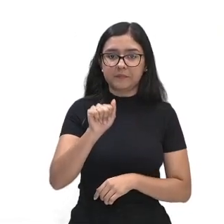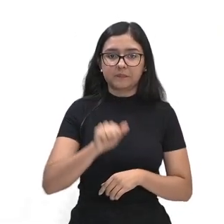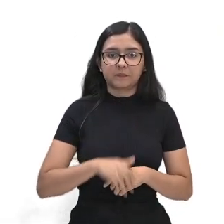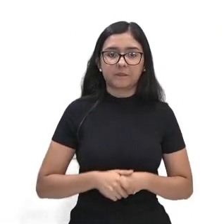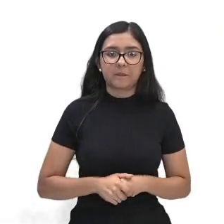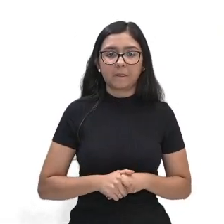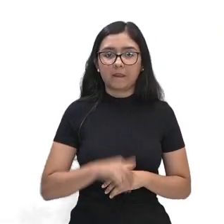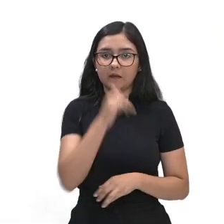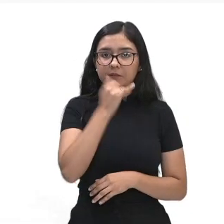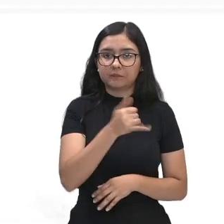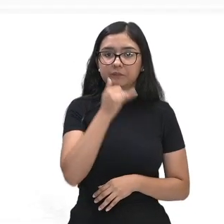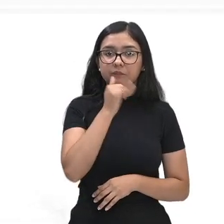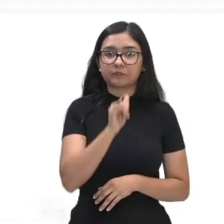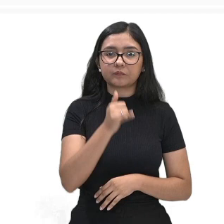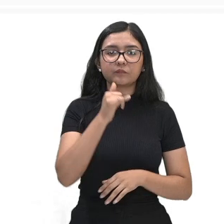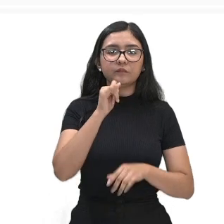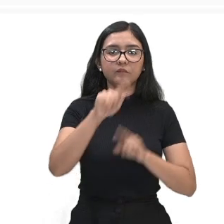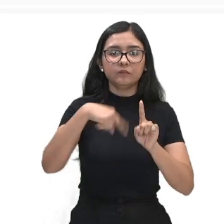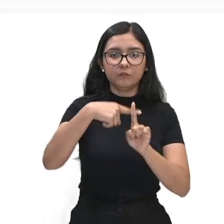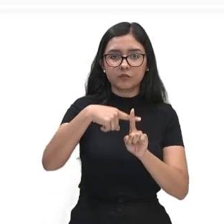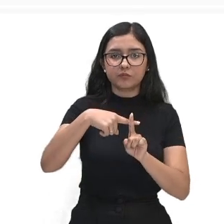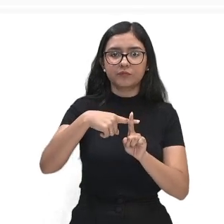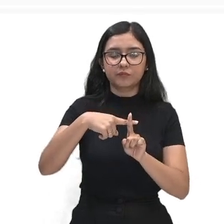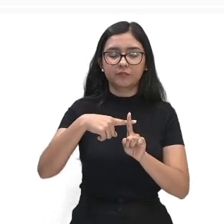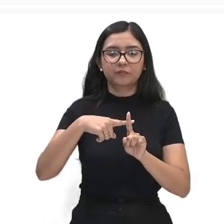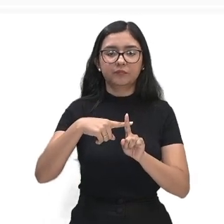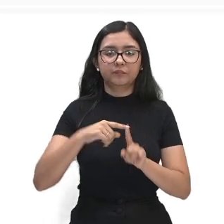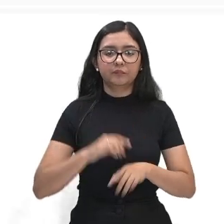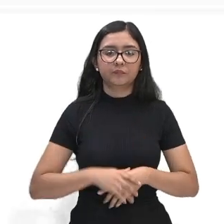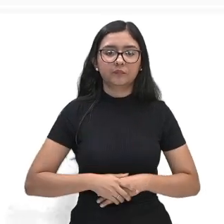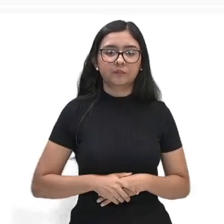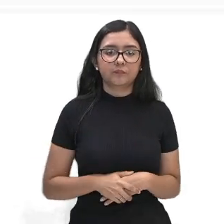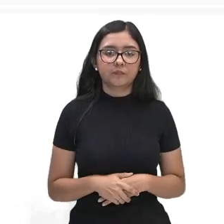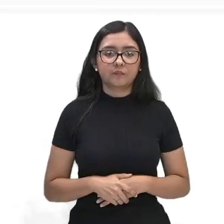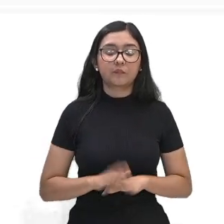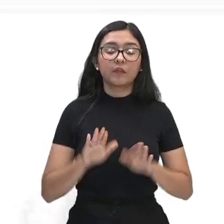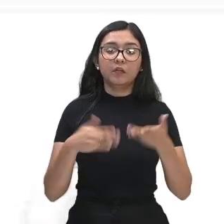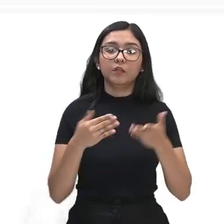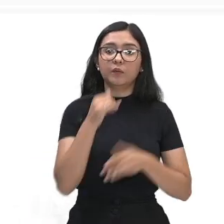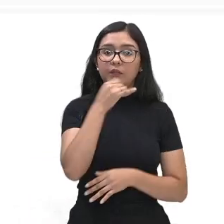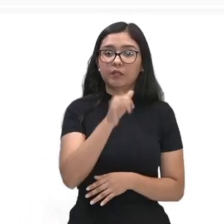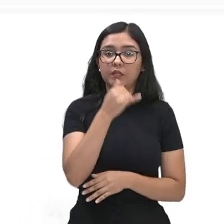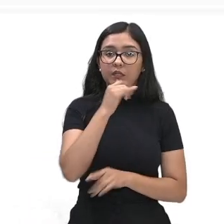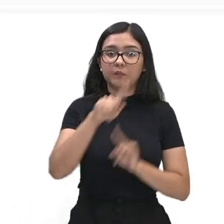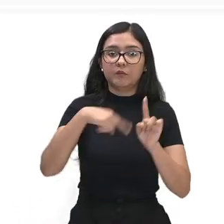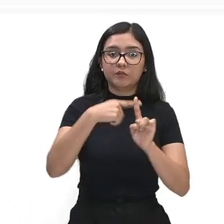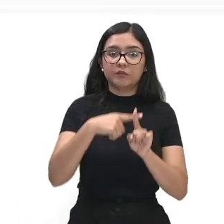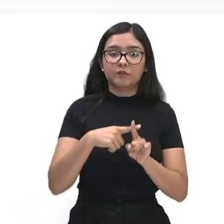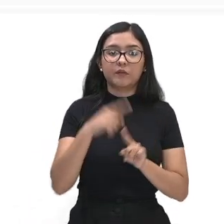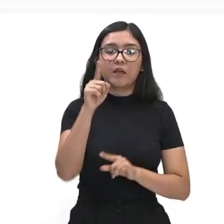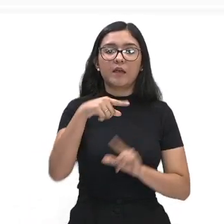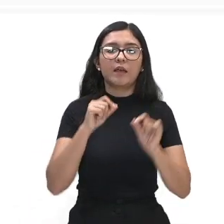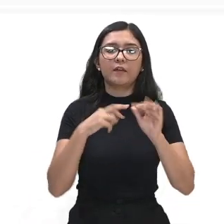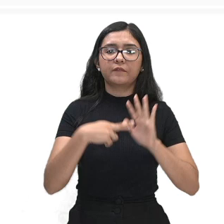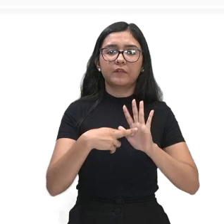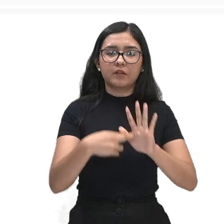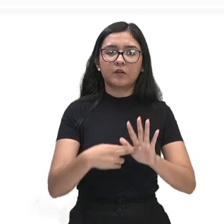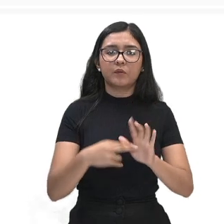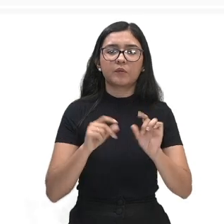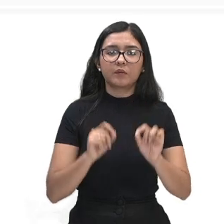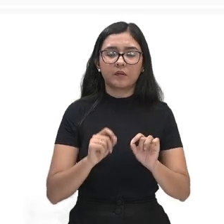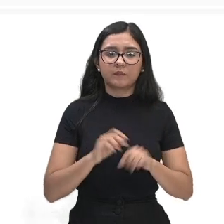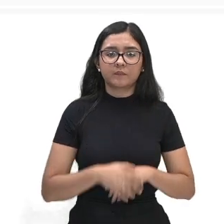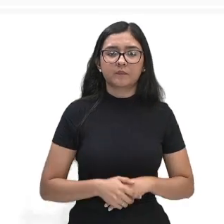A carga elétrica positiva, tá, pessoal? A carga elétrica positiva, ela se refere à